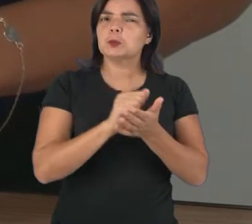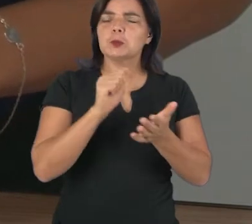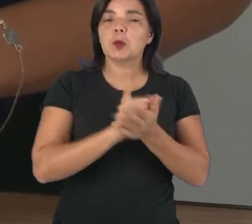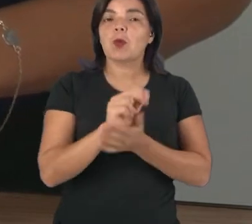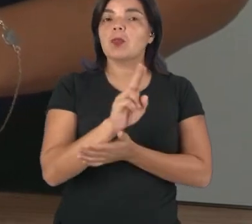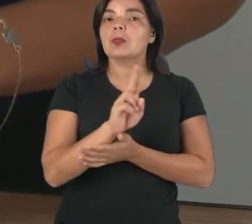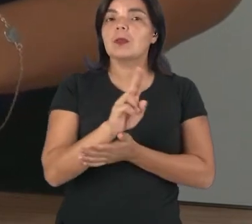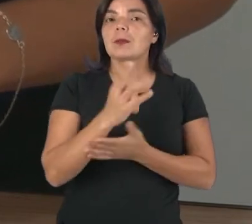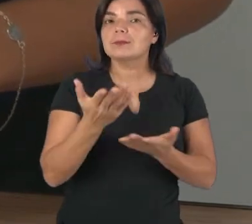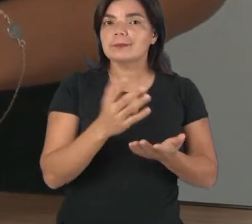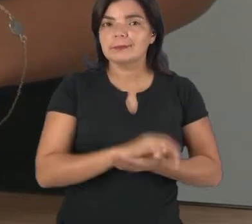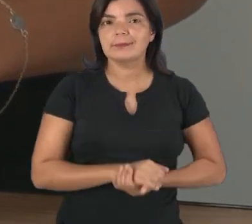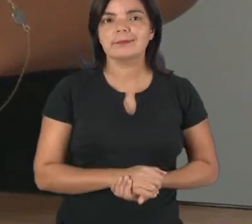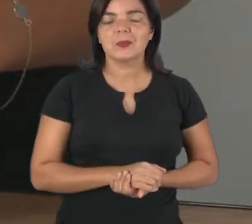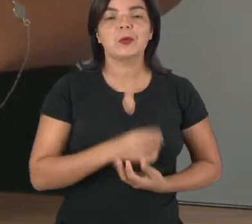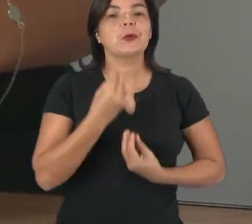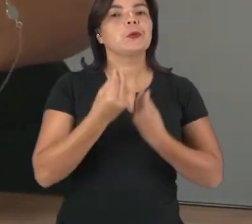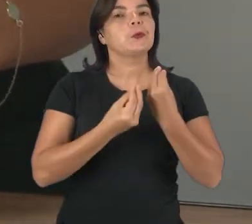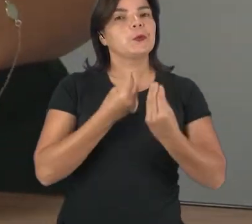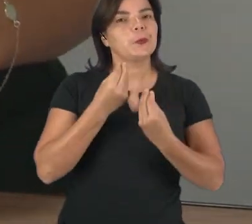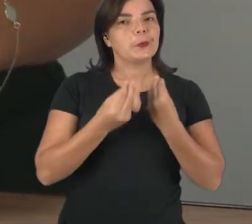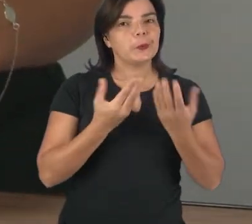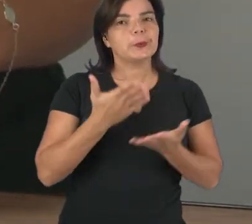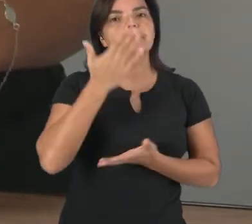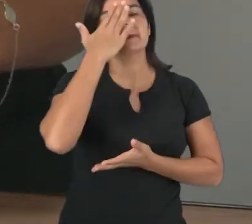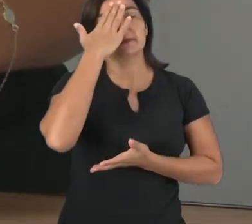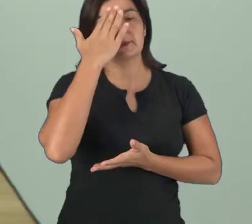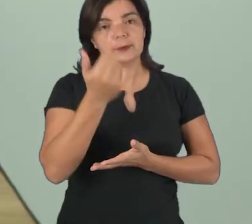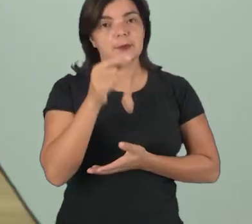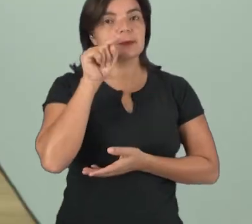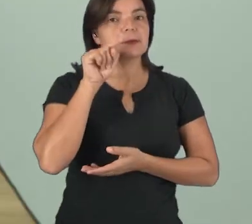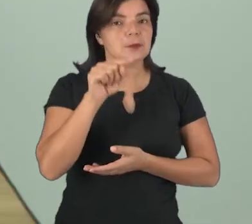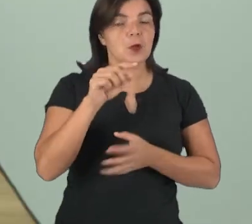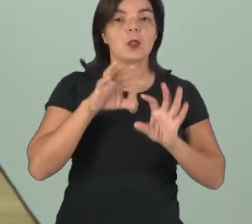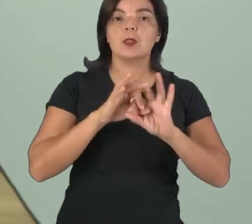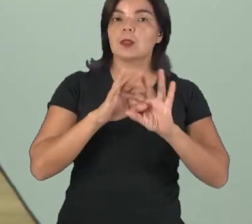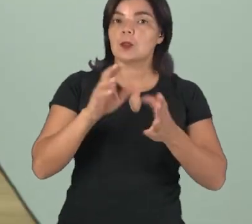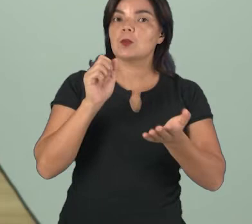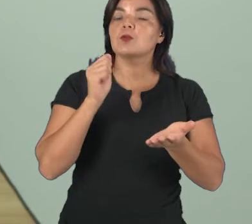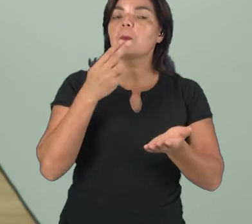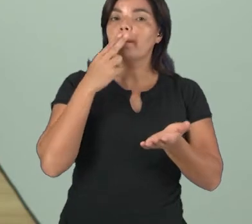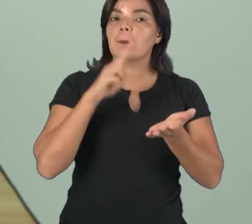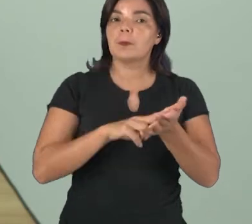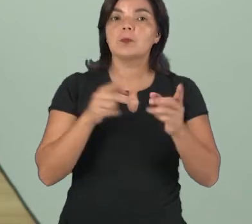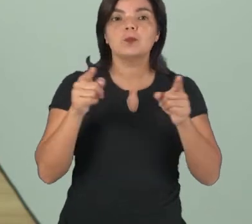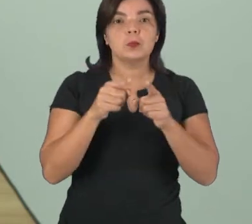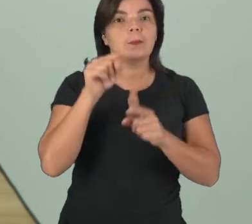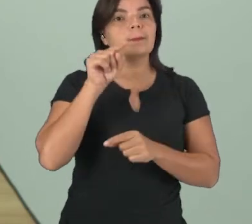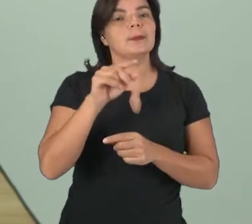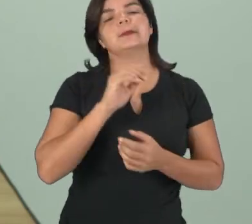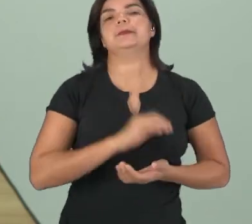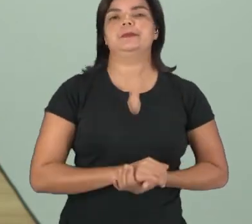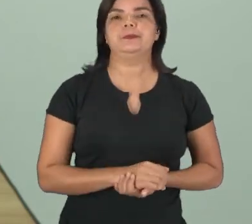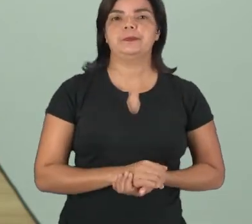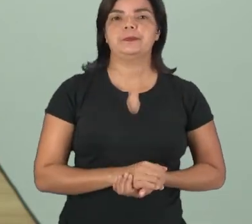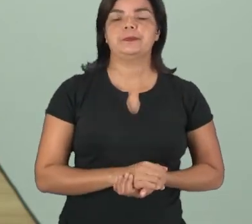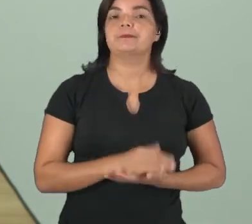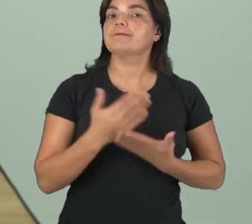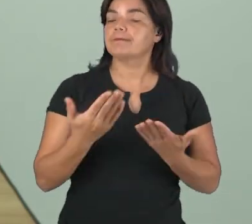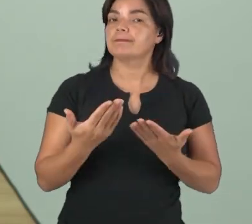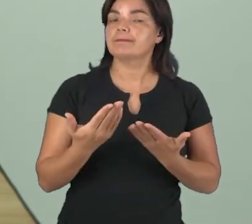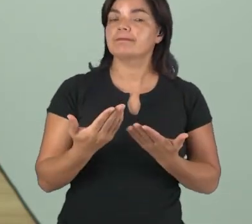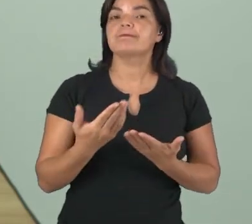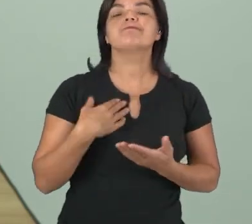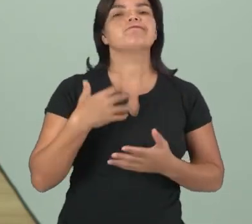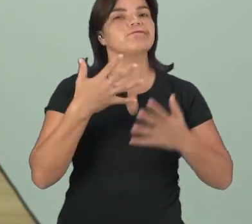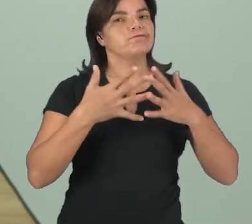nome dela. Como ela vai saber que você deixou este bilhete para ela? Assim ia ficar